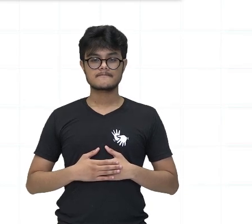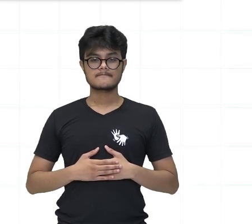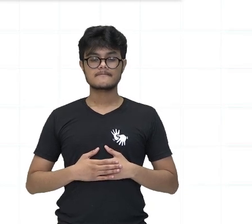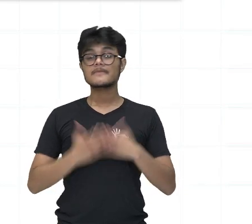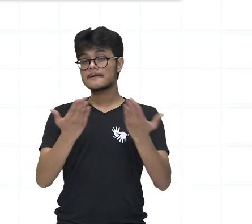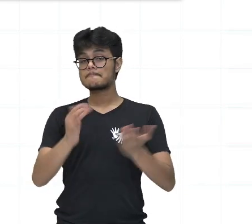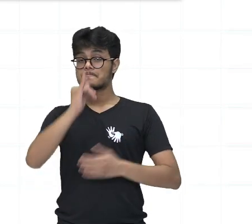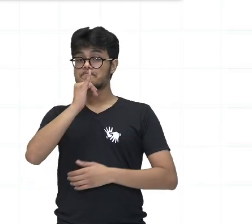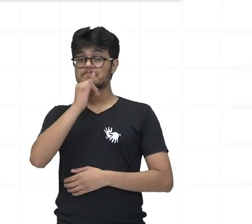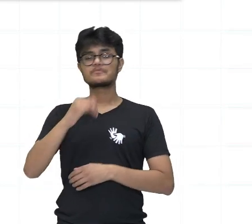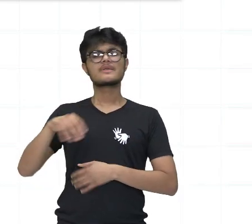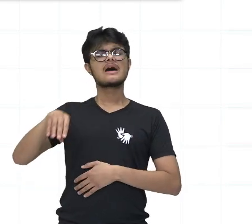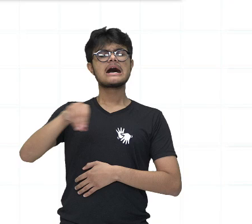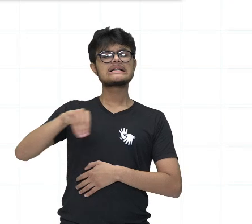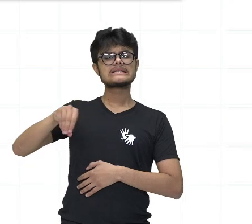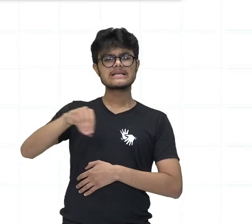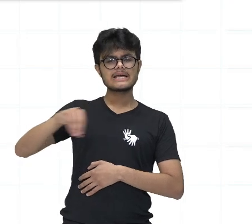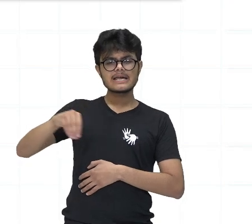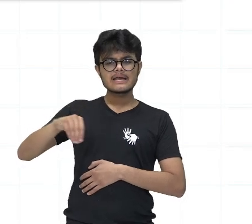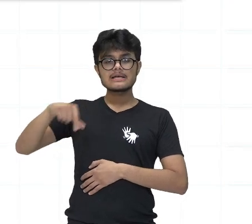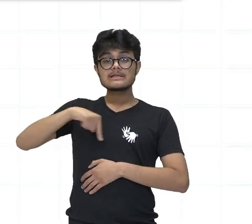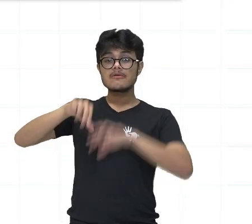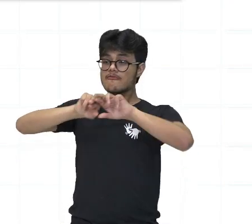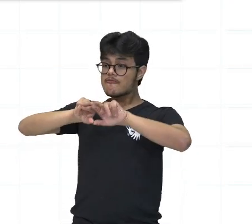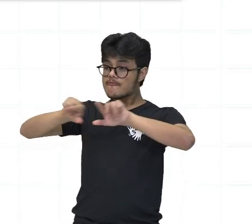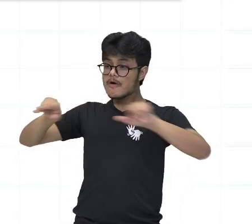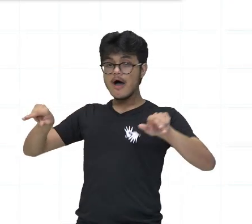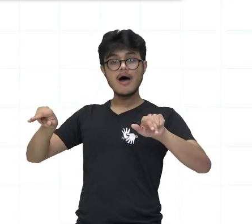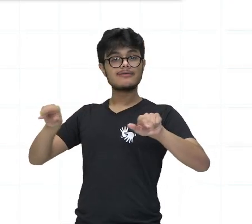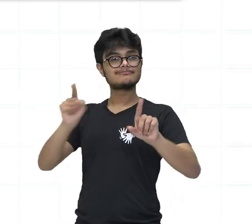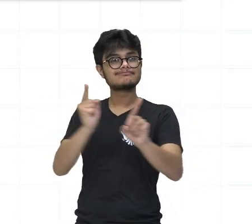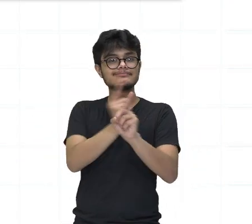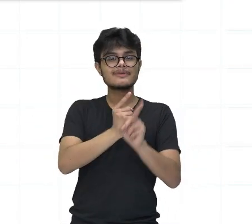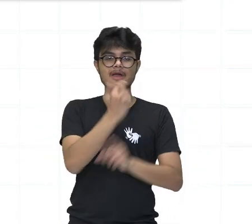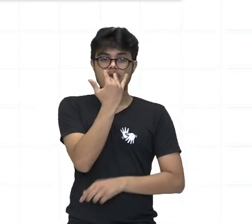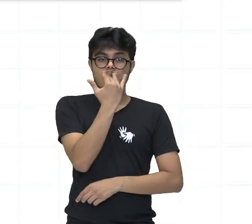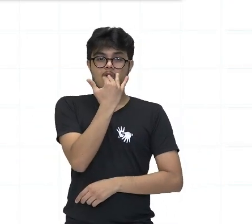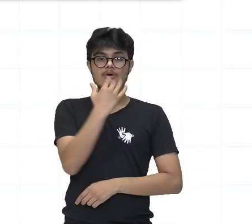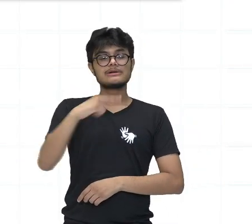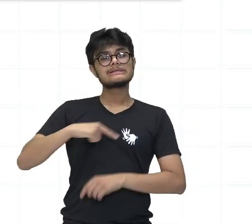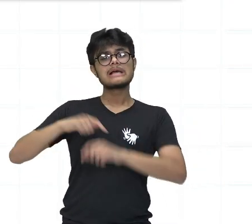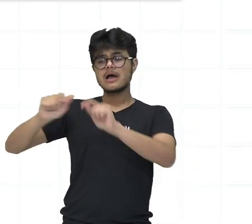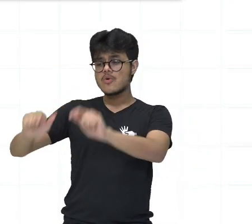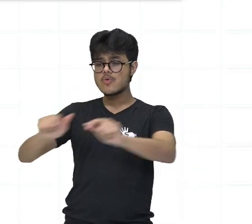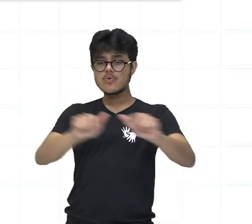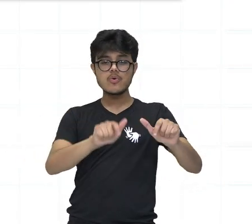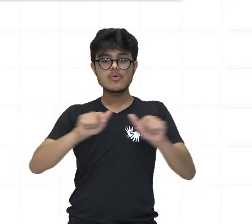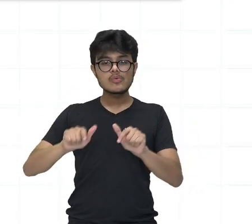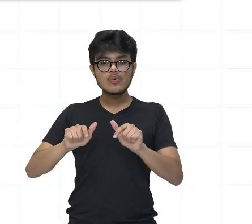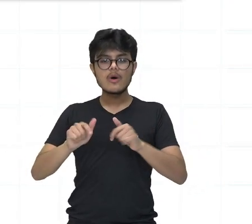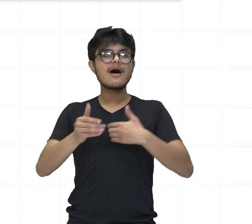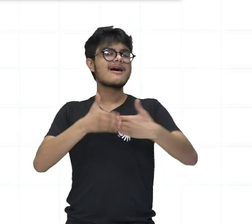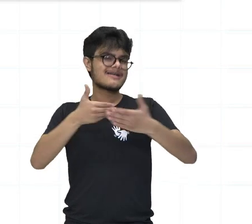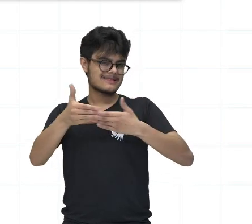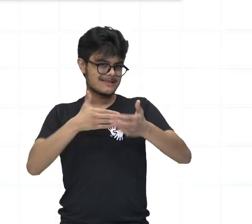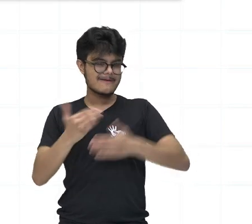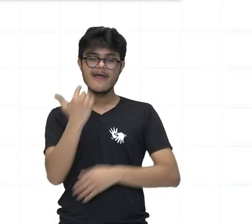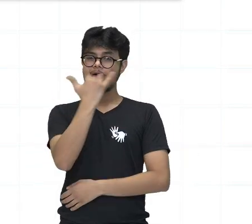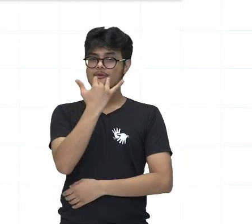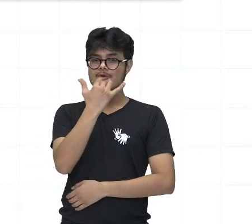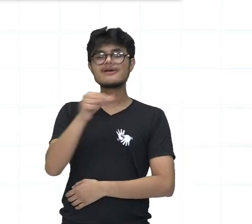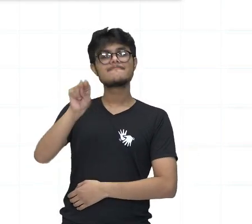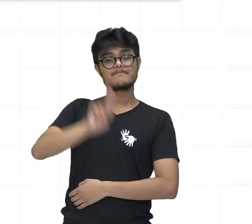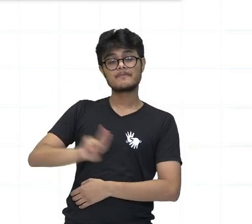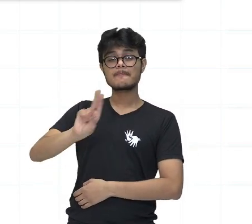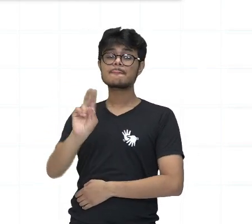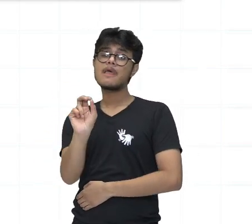por exemplo, possui várias tonalidades devido à sua localização geográfica e ao tipo de